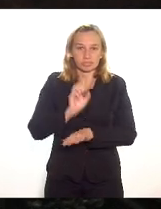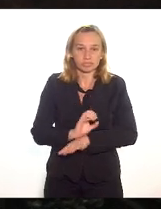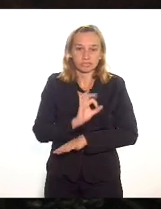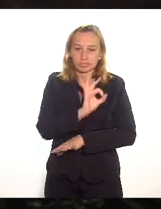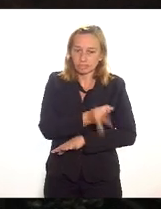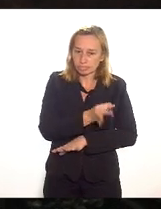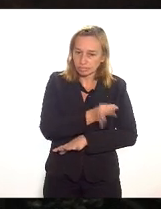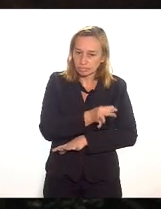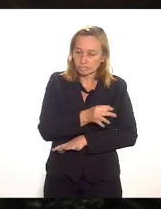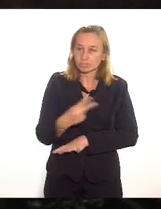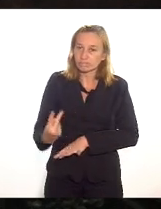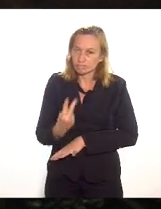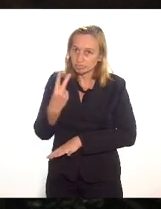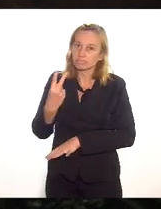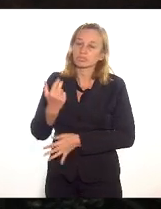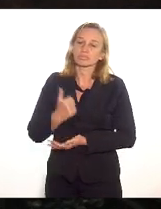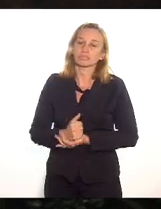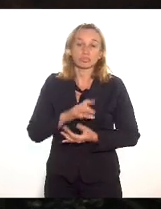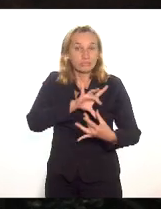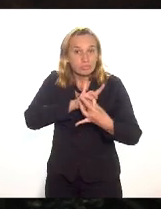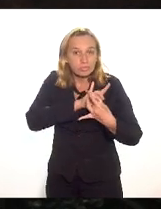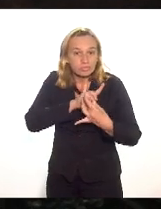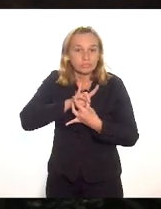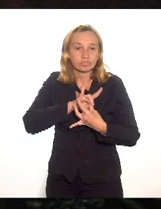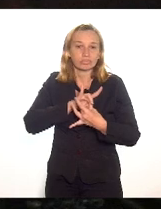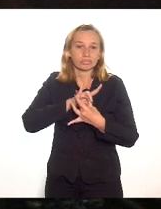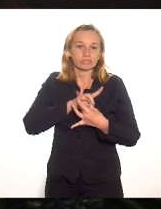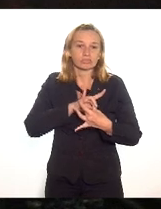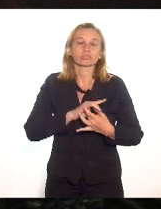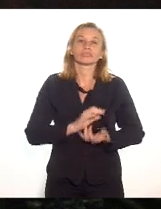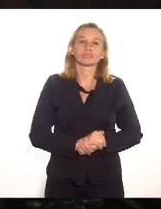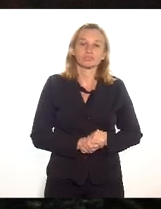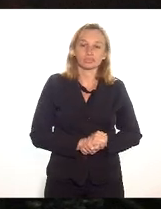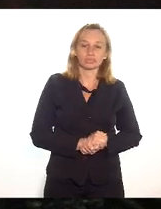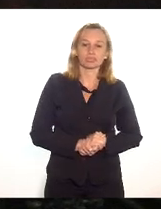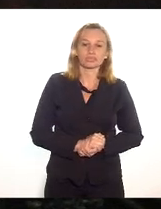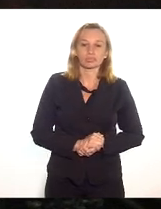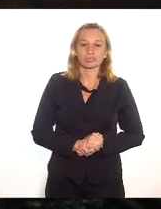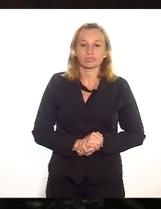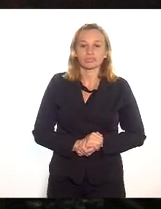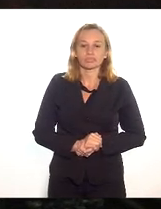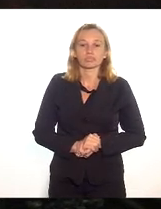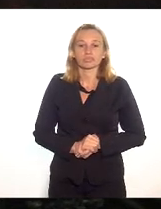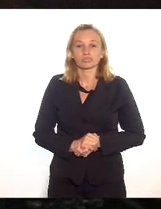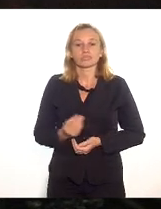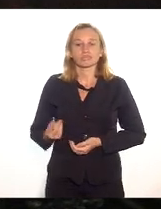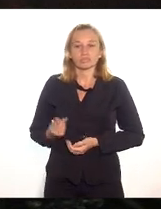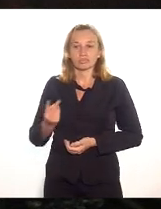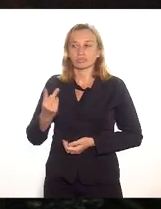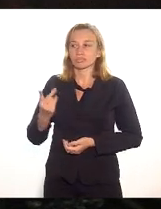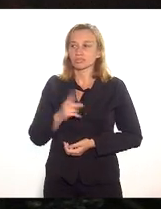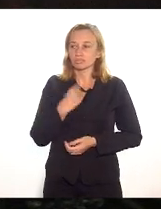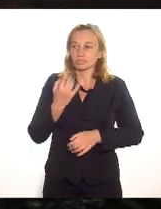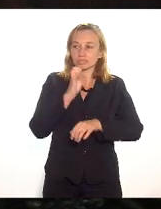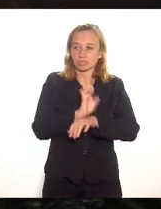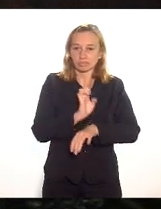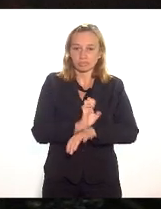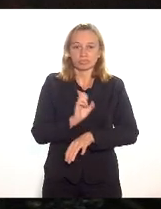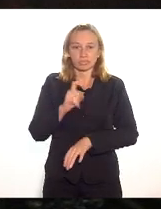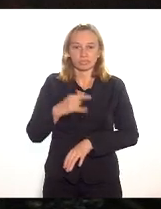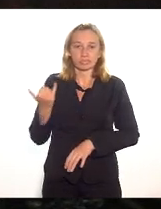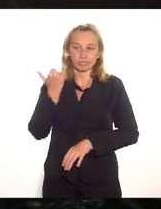seja contemplada e que a União dê a sua parcela de prestígio ao nosso Estado é um debate